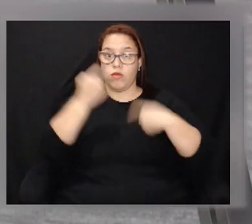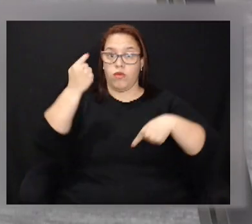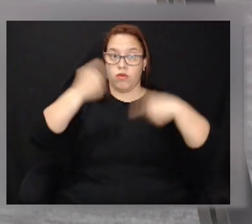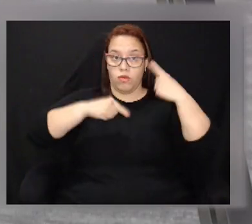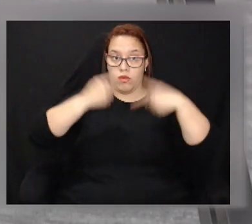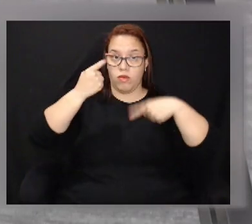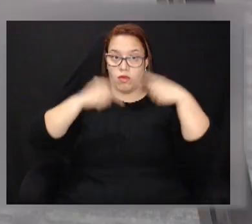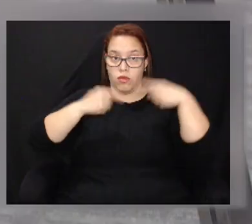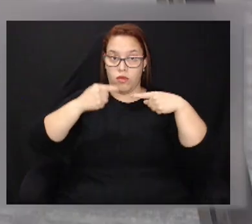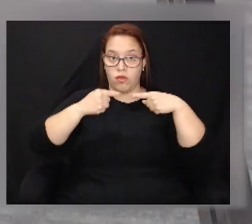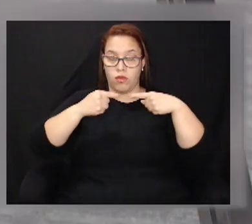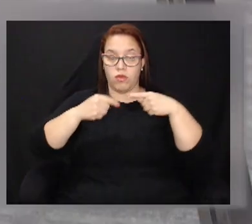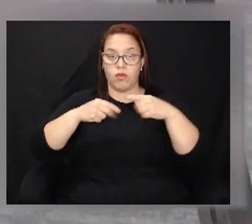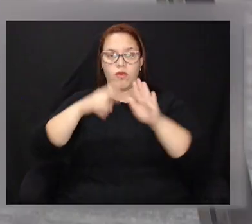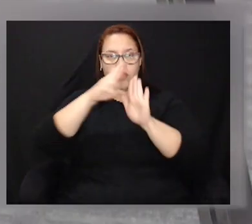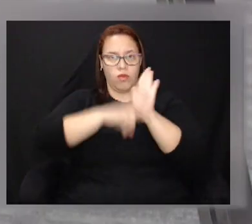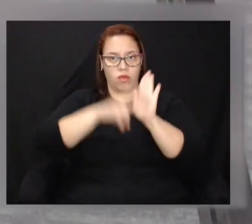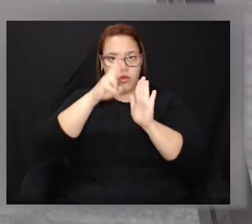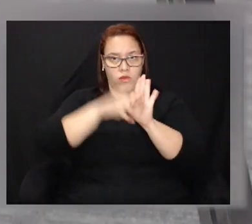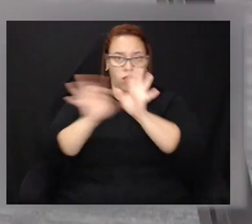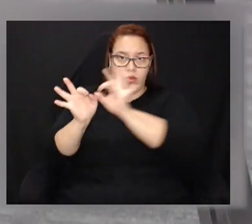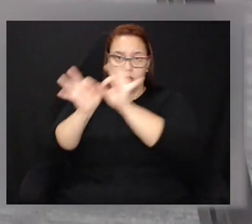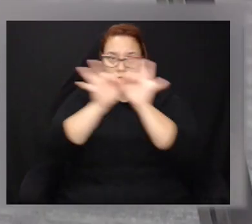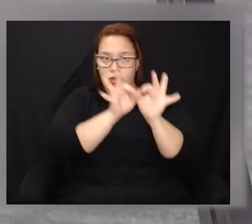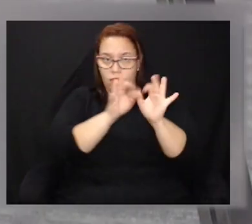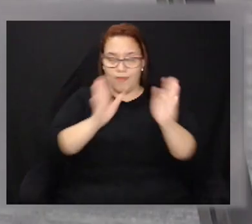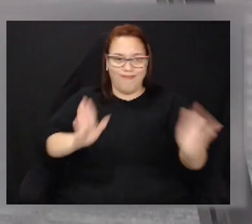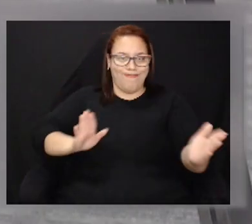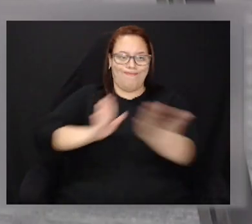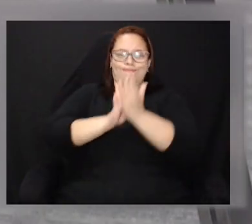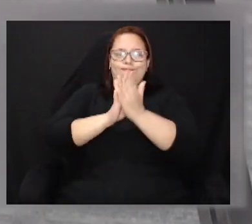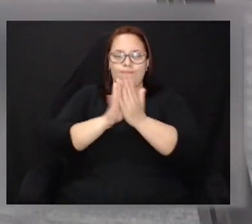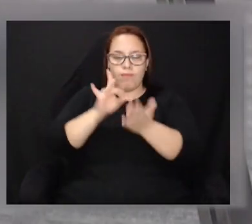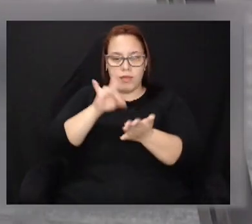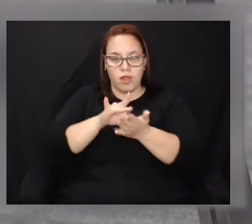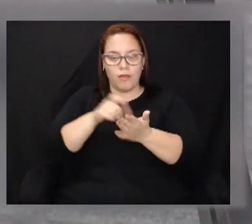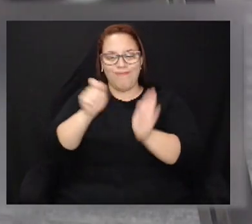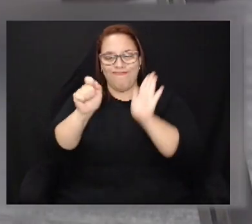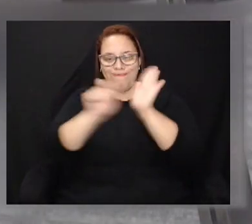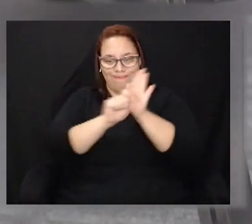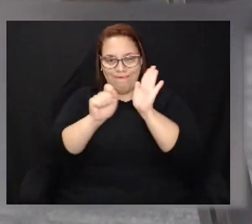as diretrizes de um plano municipal de enfrentamento à realidade de drogas no município,